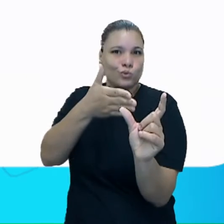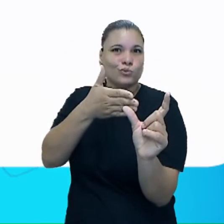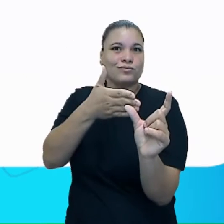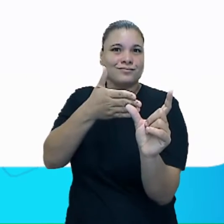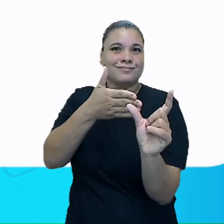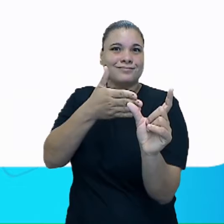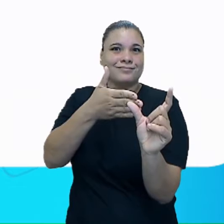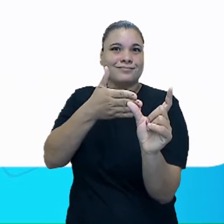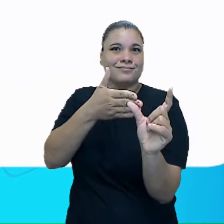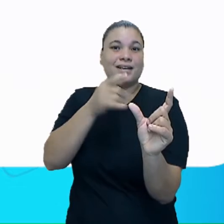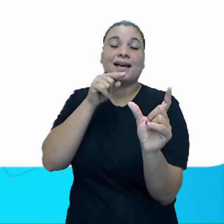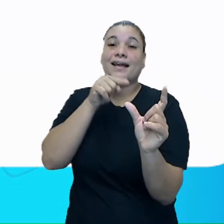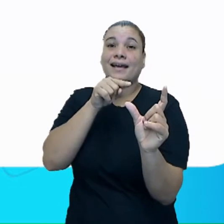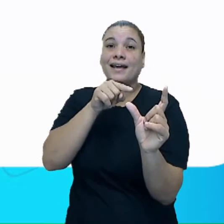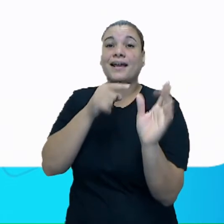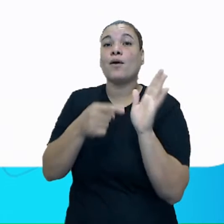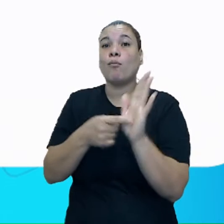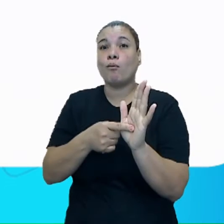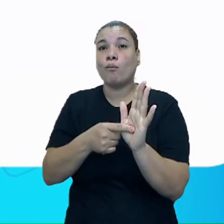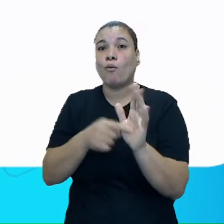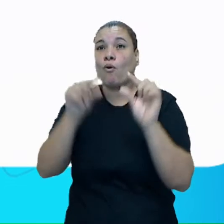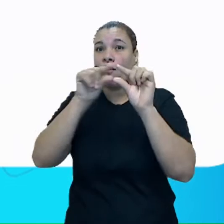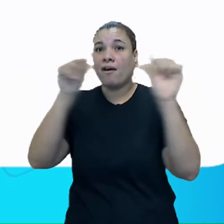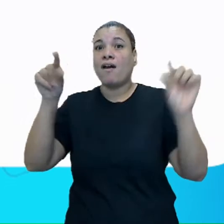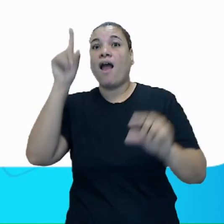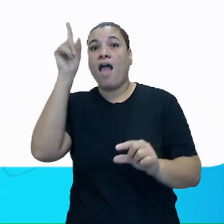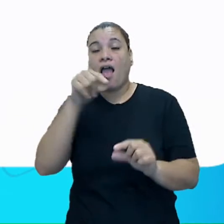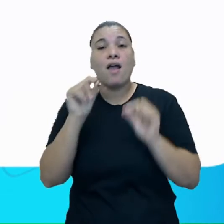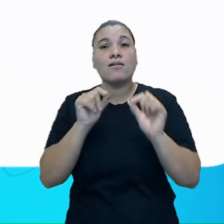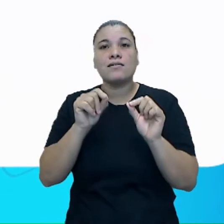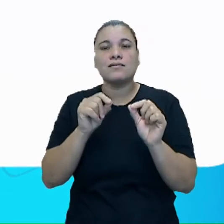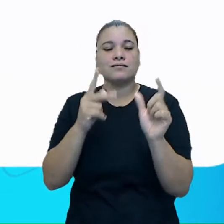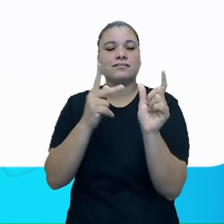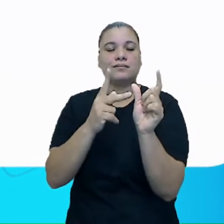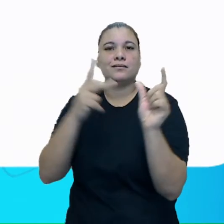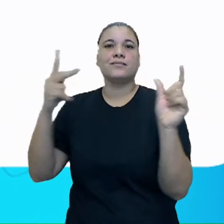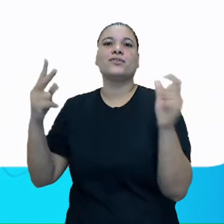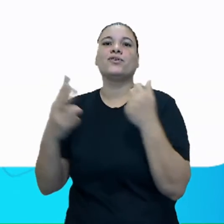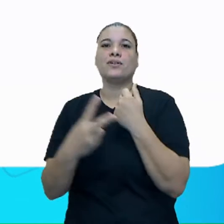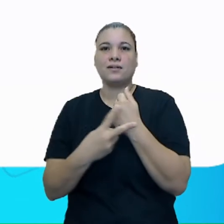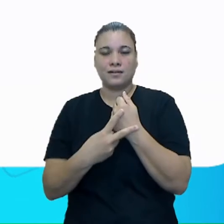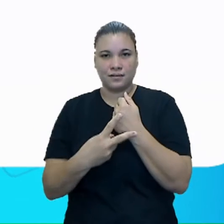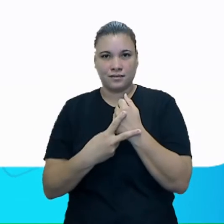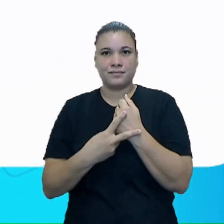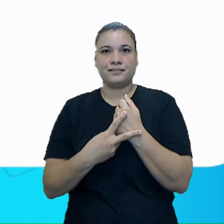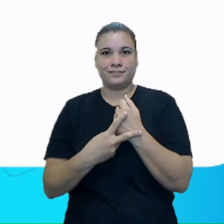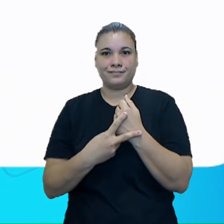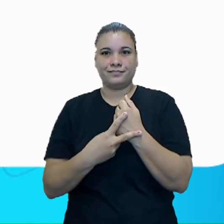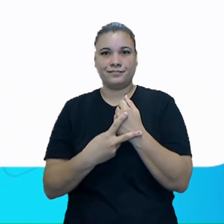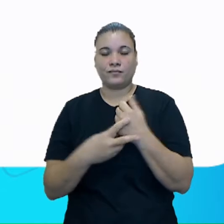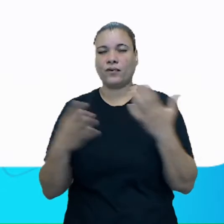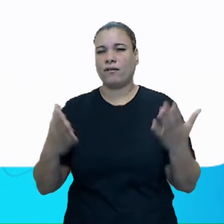que é o predicado verbal. Eles caminharam muito hoje. Olha lá.